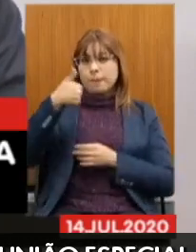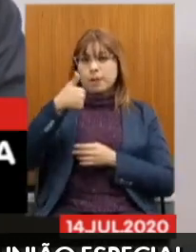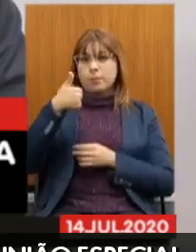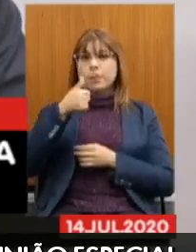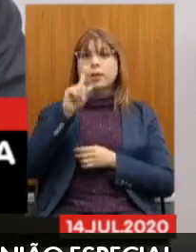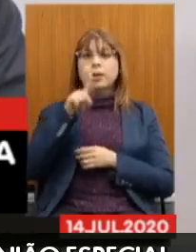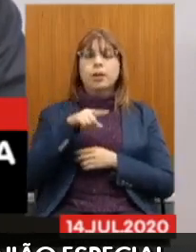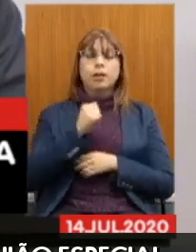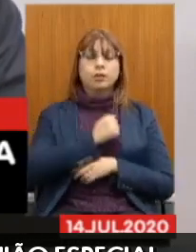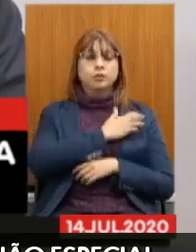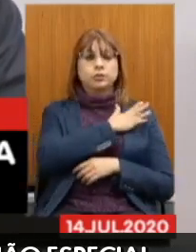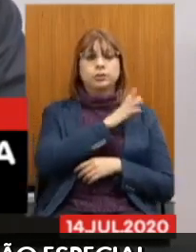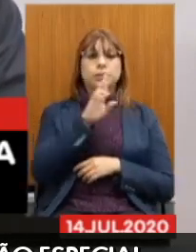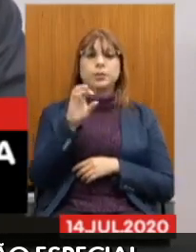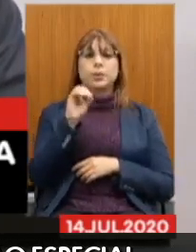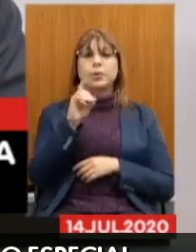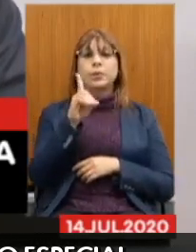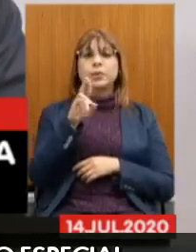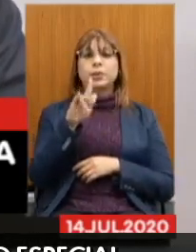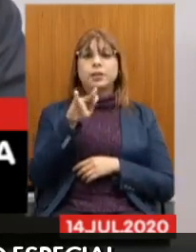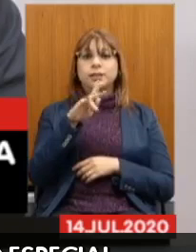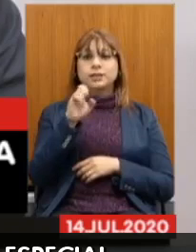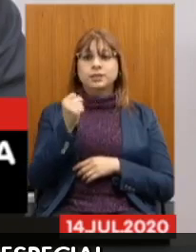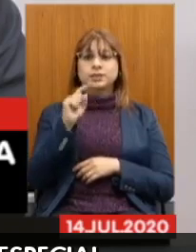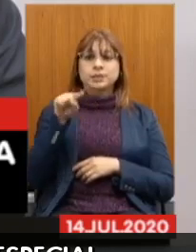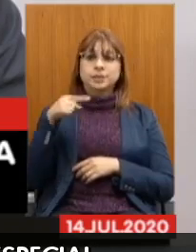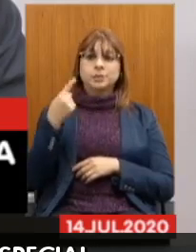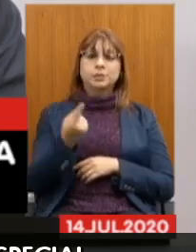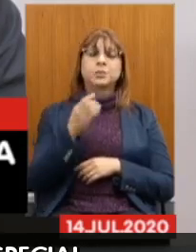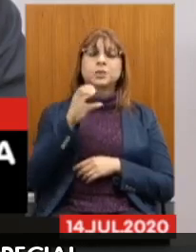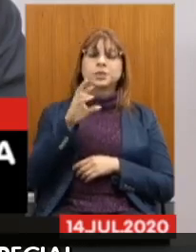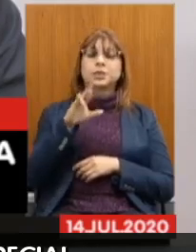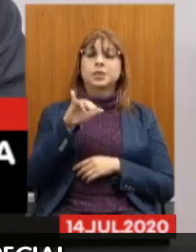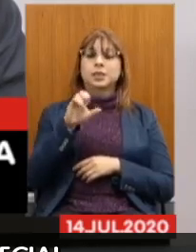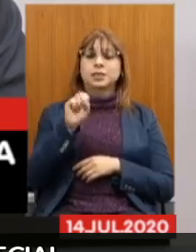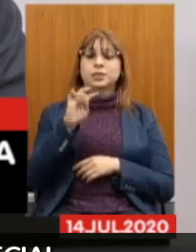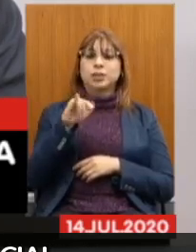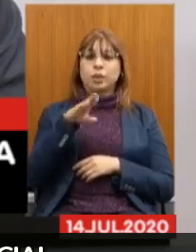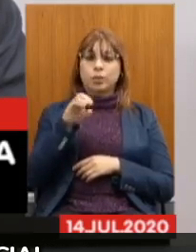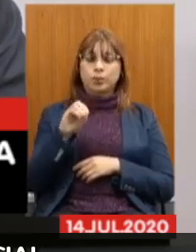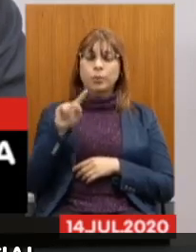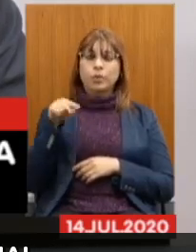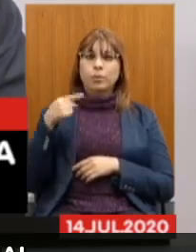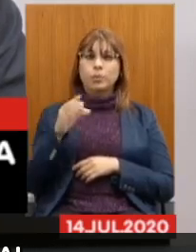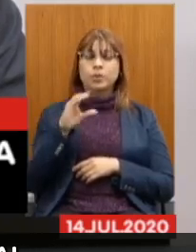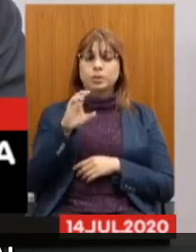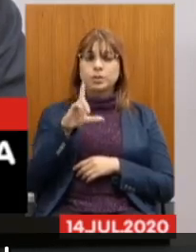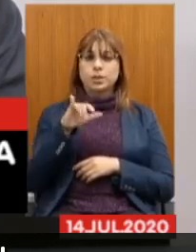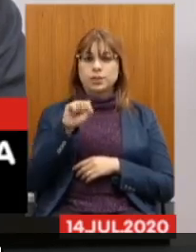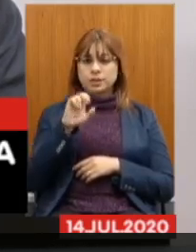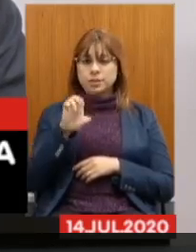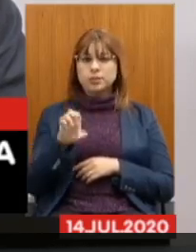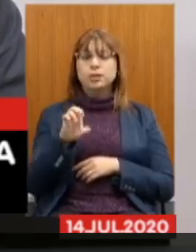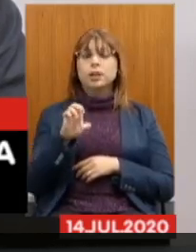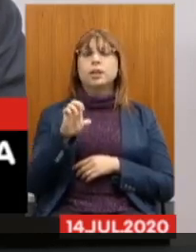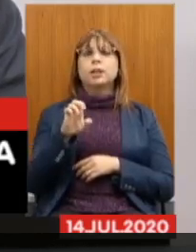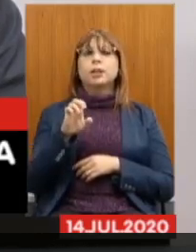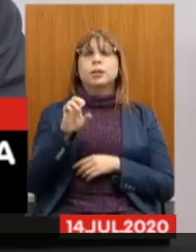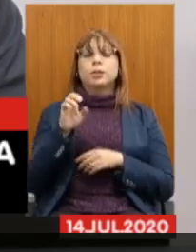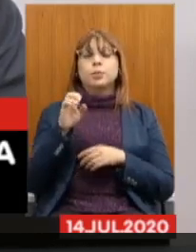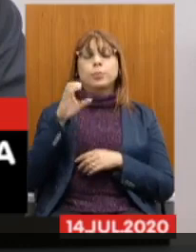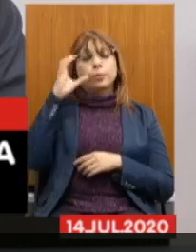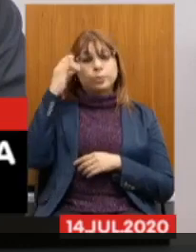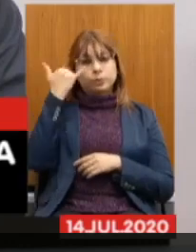deputado Sargento Rodrigues, depois o deputado Cristiano Silveira, deputada Celise Laviola, deputado